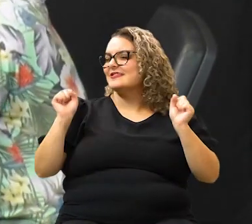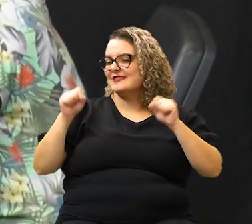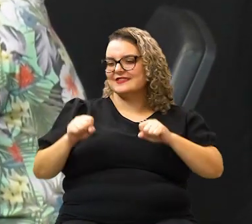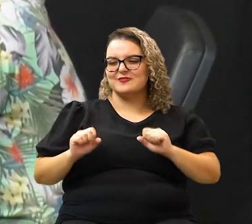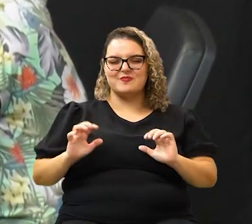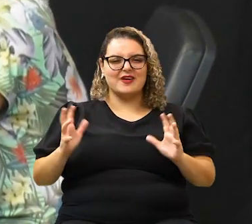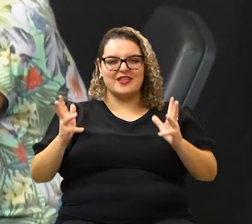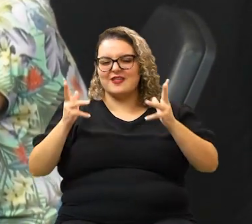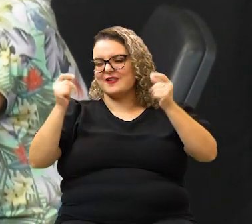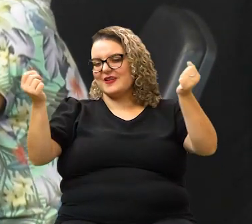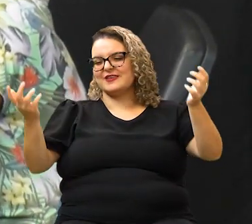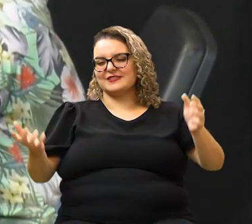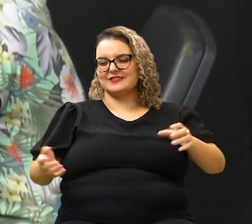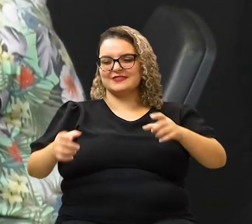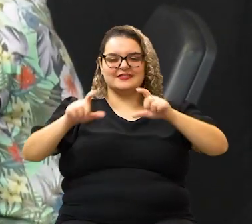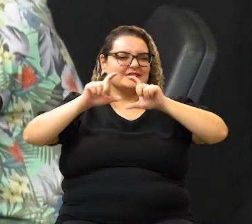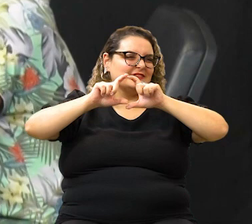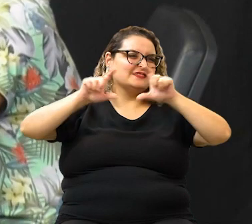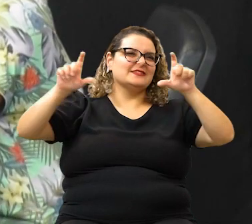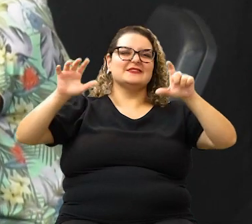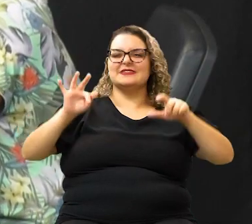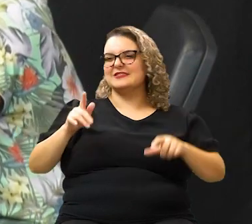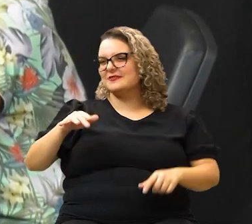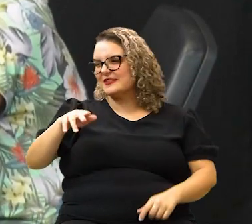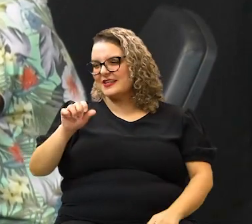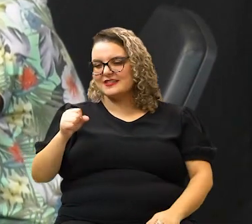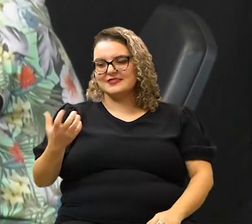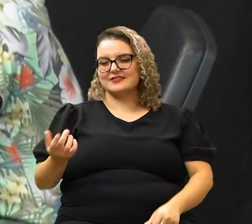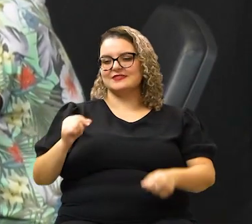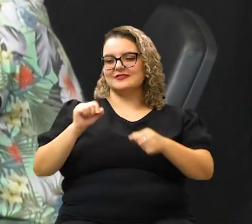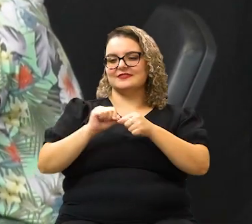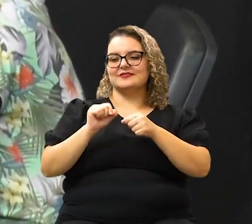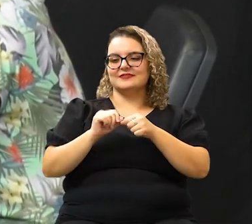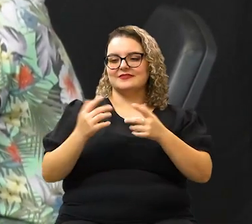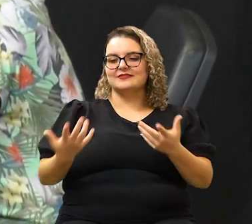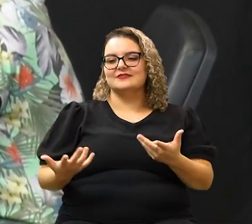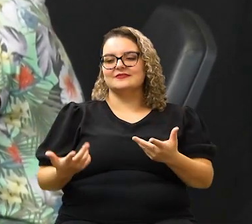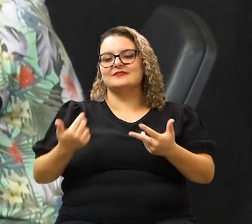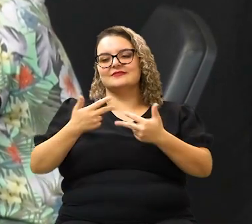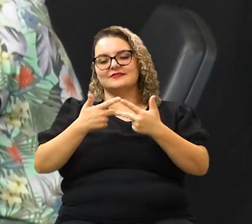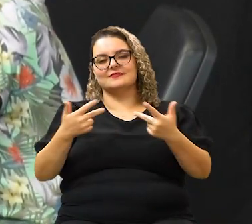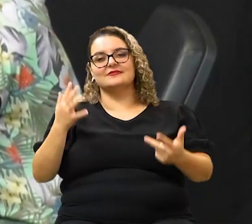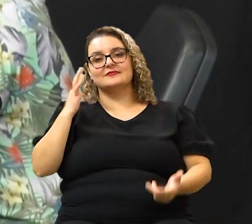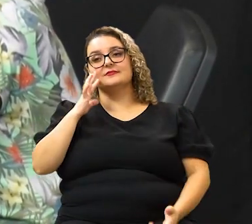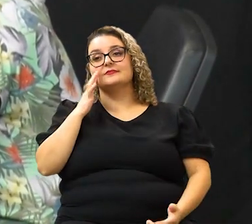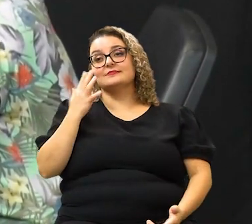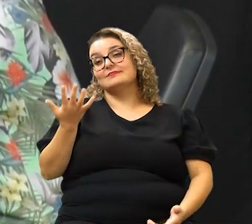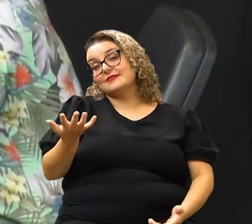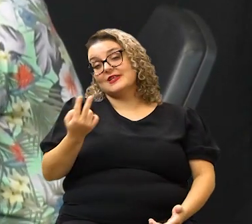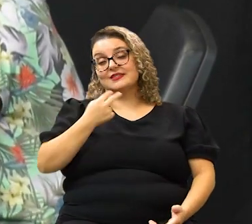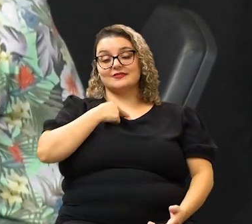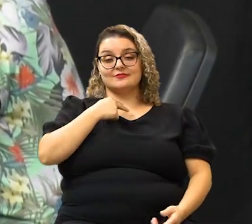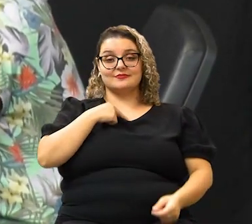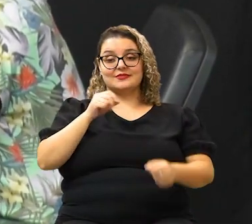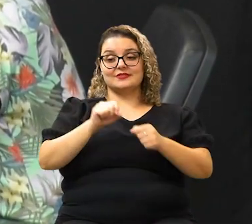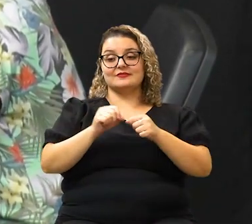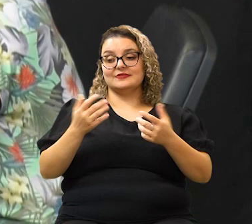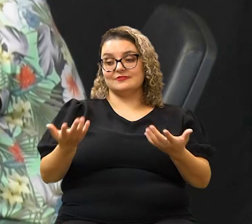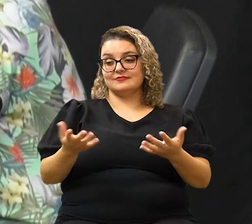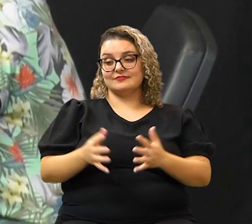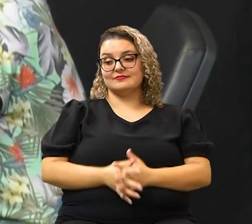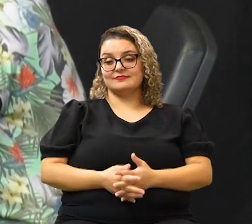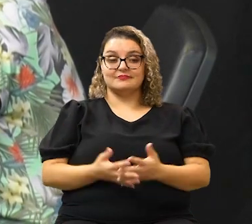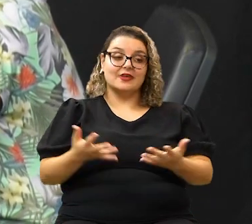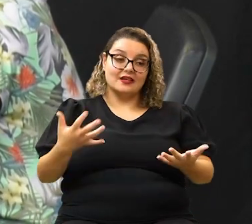coisa bem legal, mas não pôde ser feito, mas é isso, né? Aconteceu e acho que foi